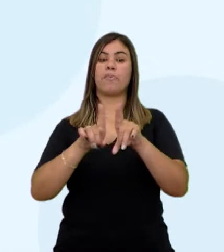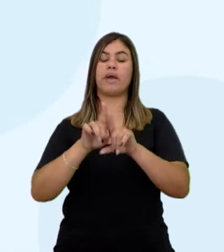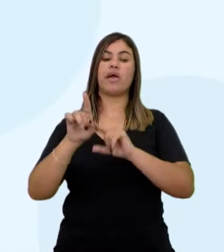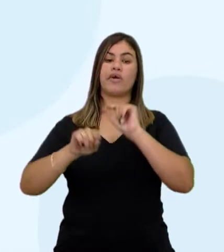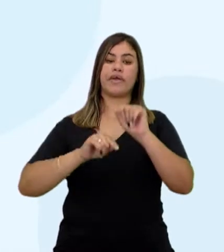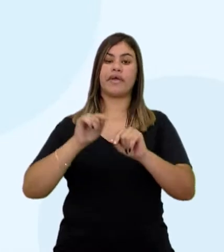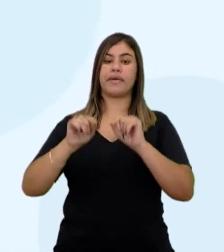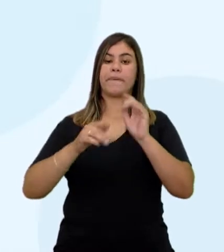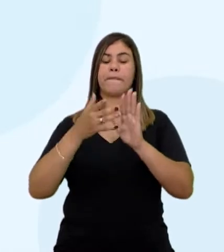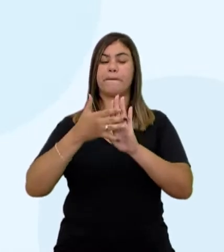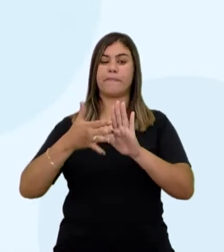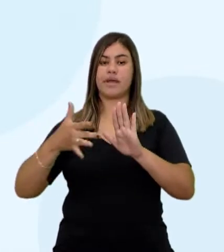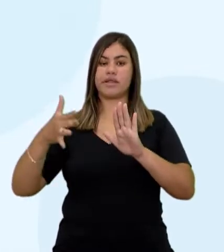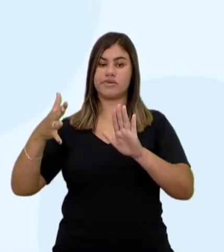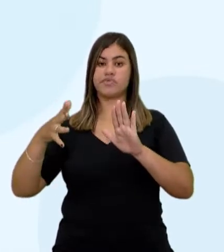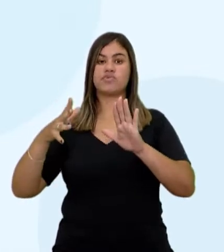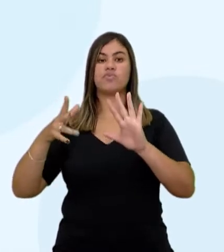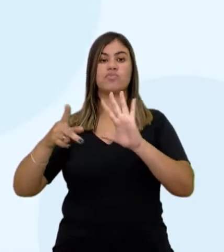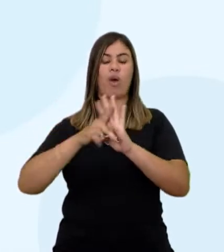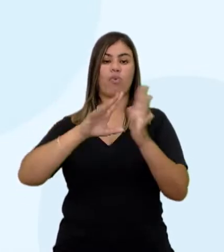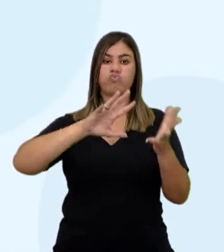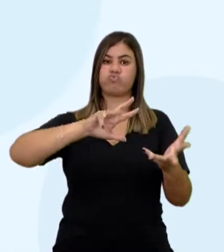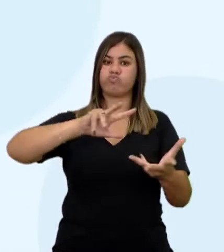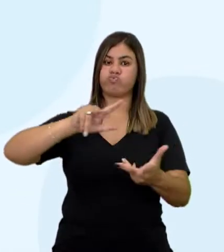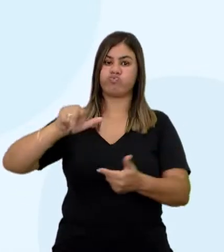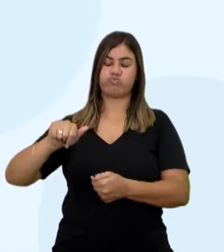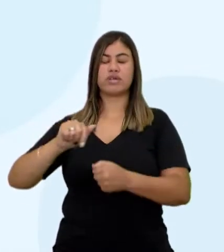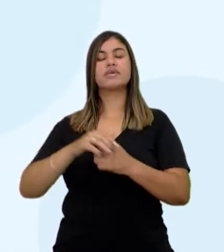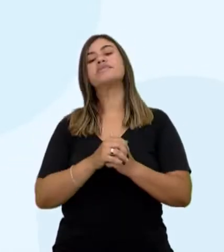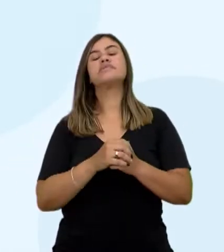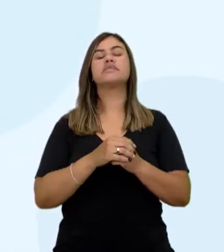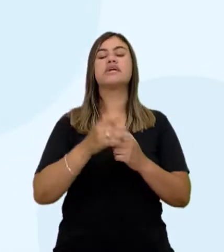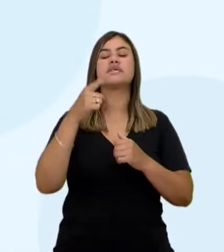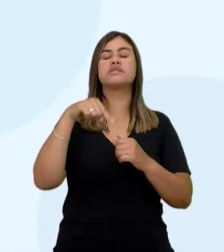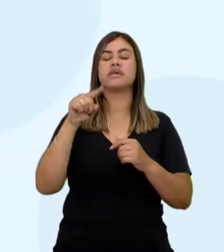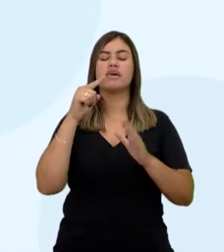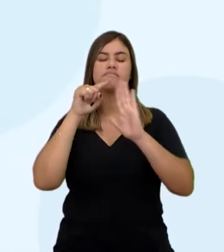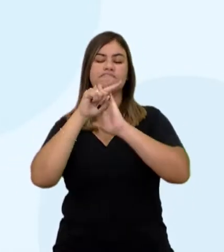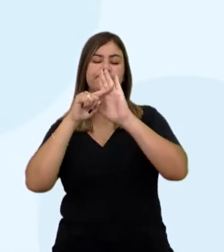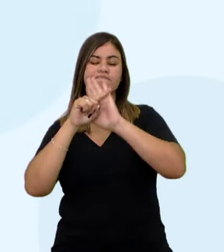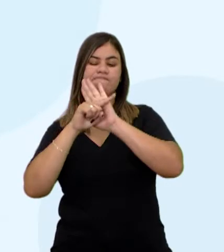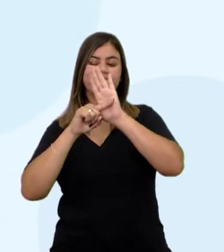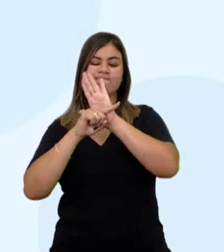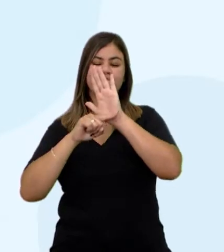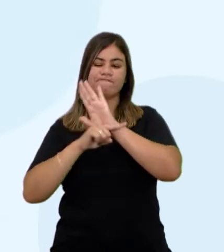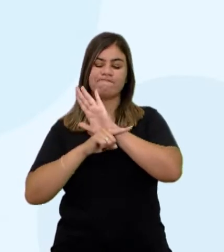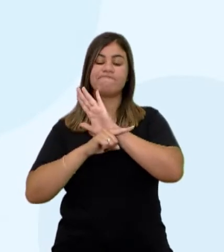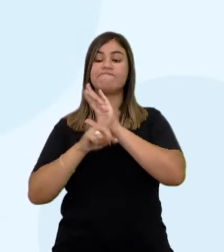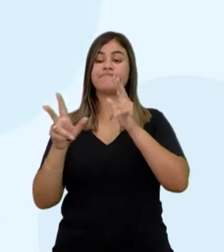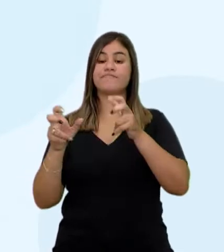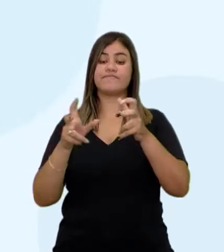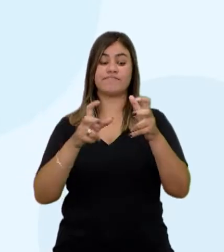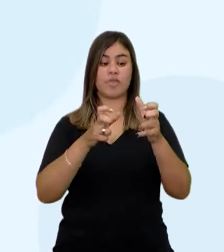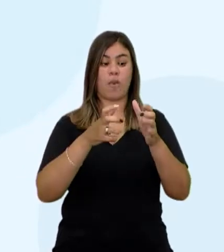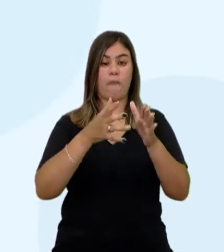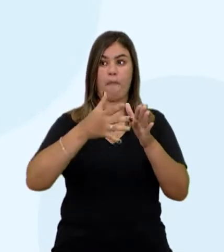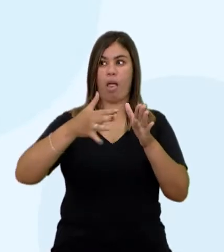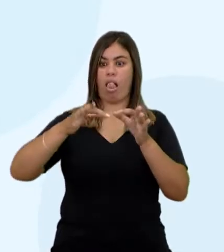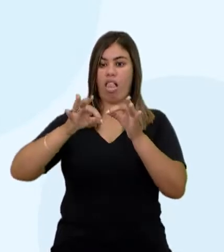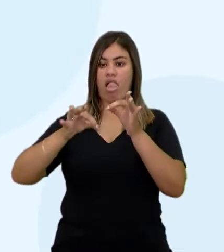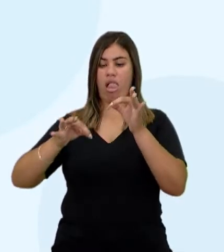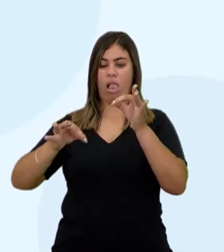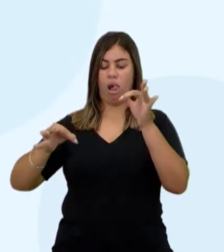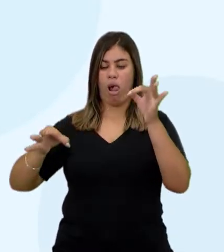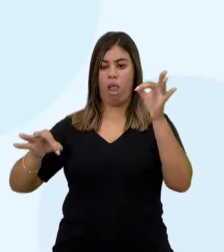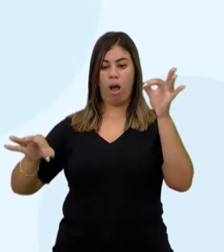estrutura geológica do planeta. Então, se a gente for analisar, a gente percebe, né, o quanto, né, longo esse período. Apesar de